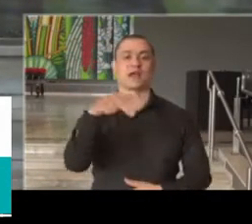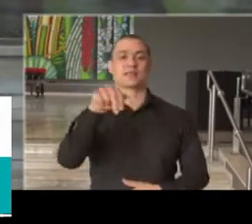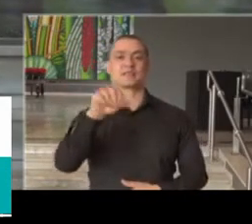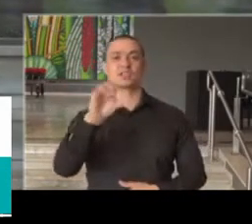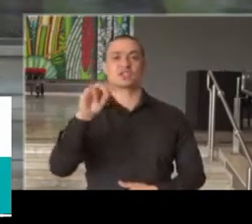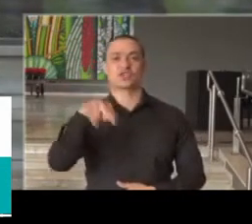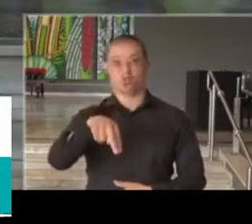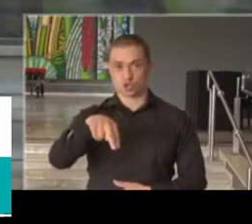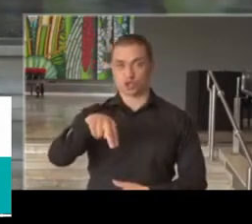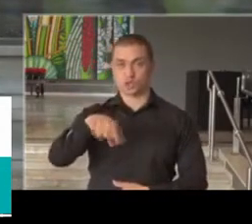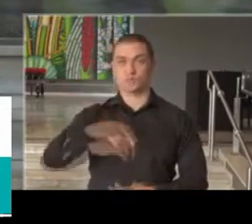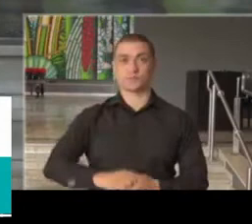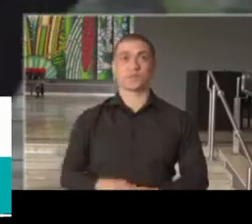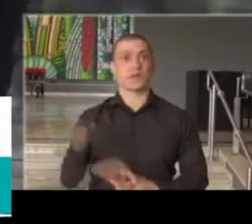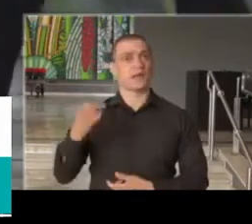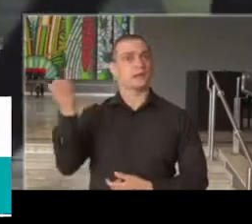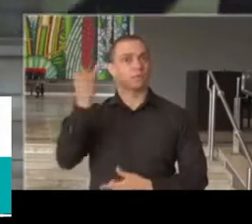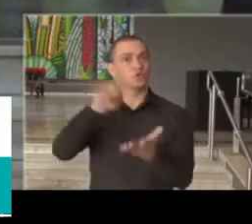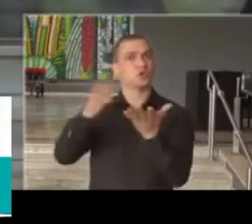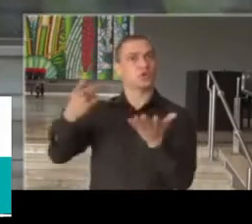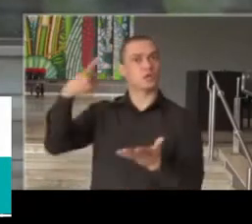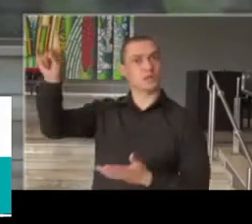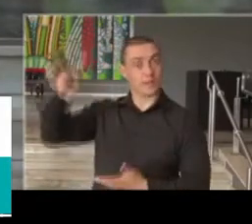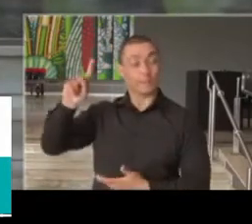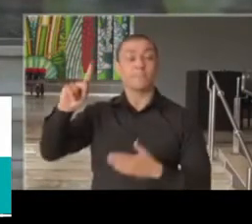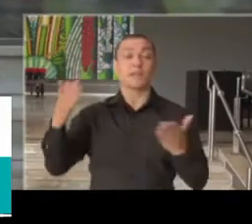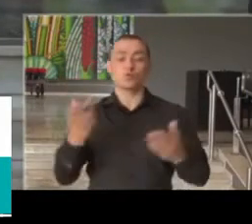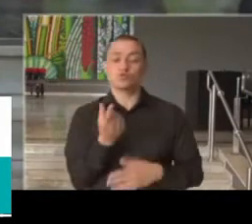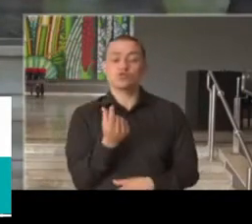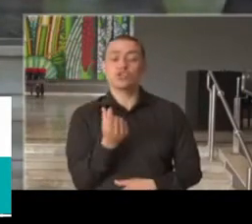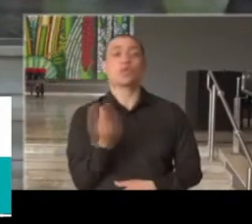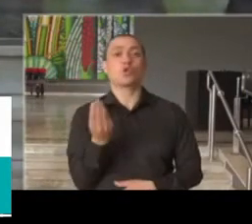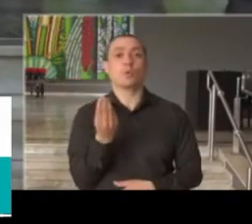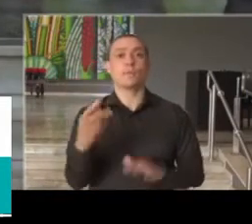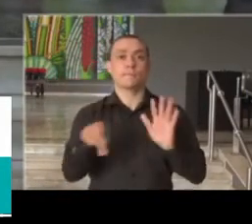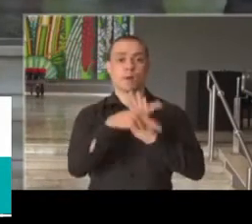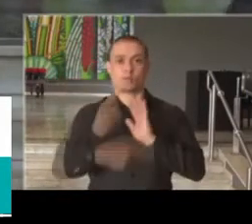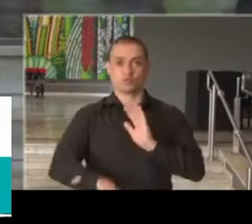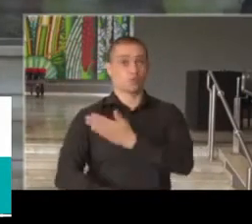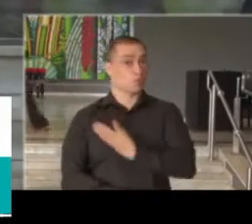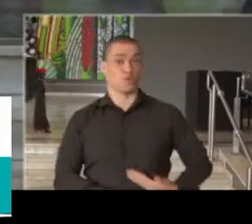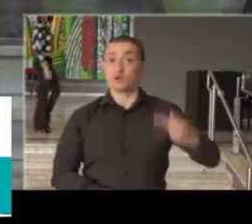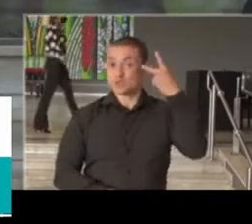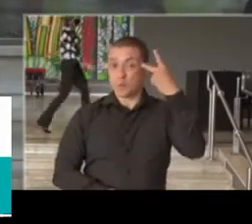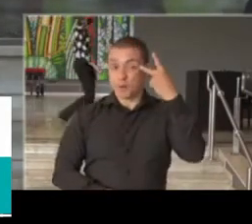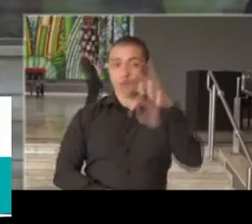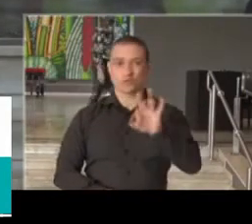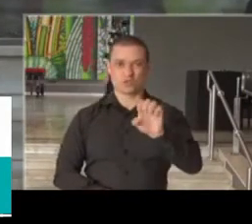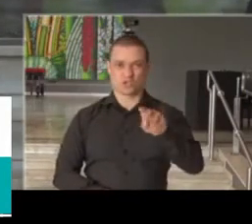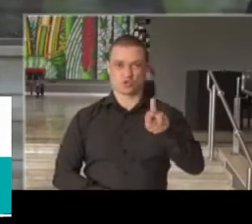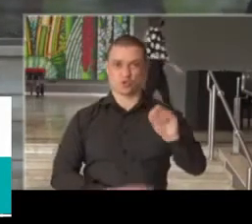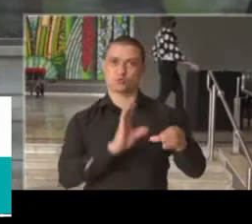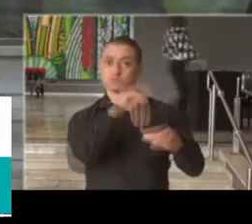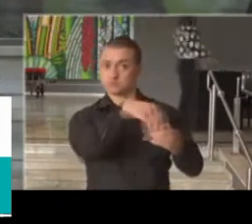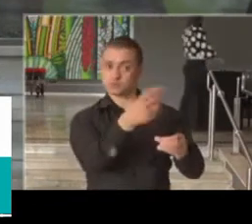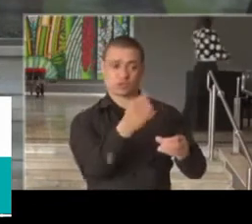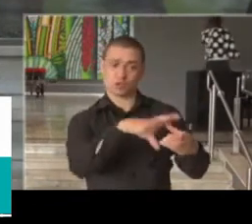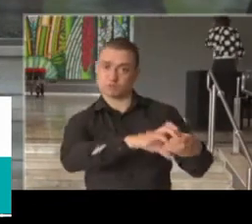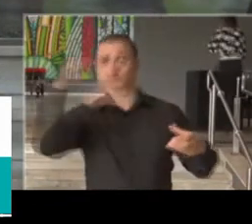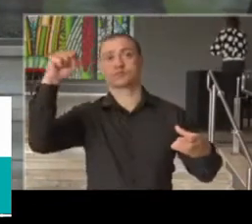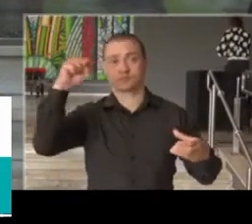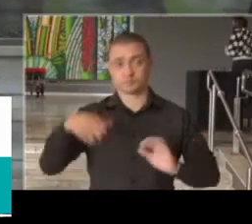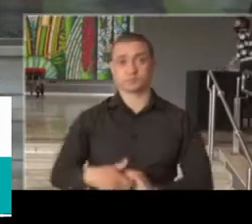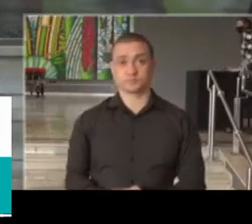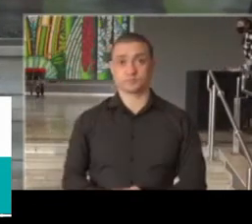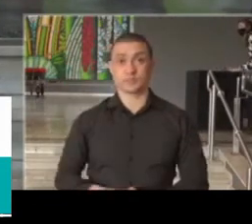Brasil, o importante jornal La Nación. Os recursos são do Tesouro do Governo do Estado de São Paulo. A